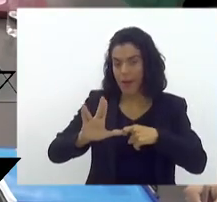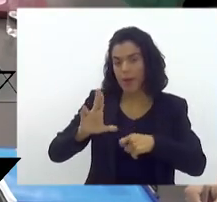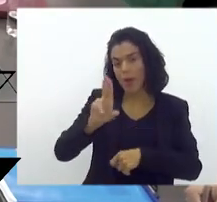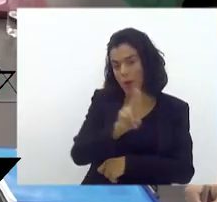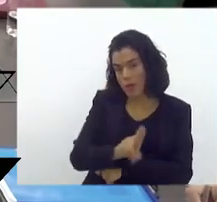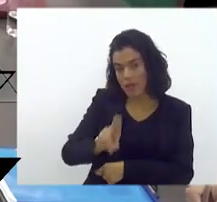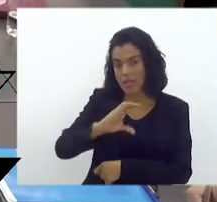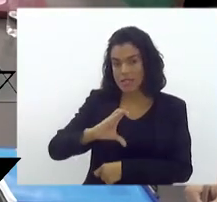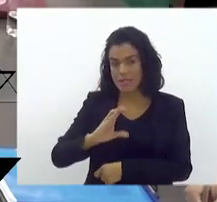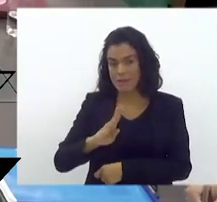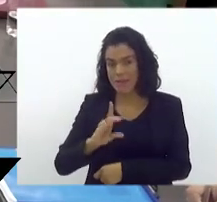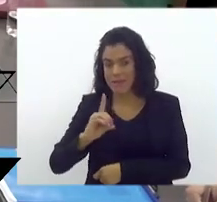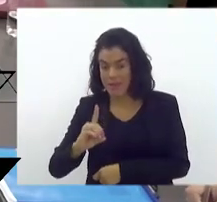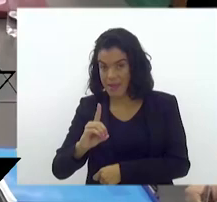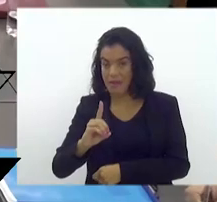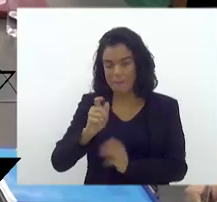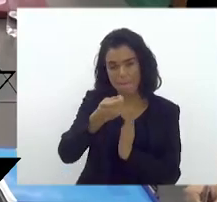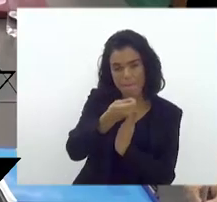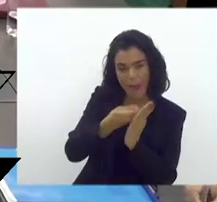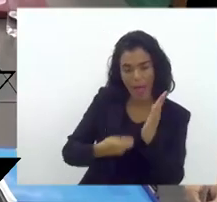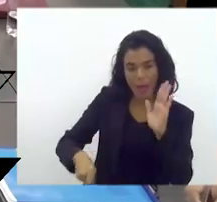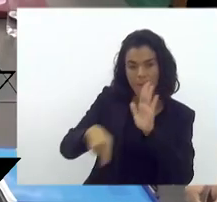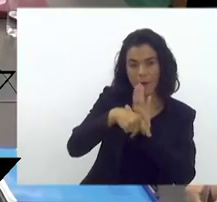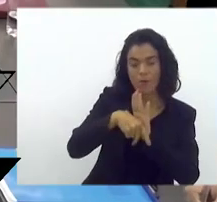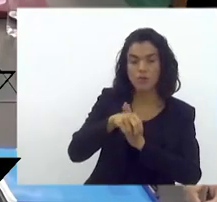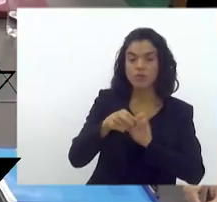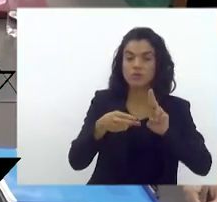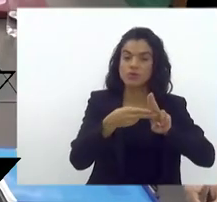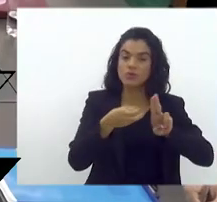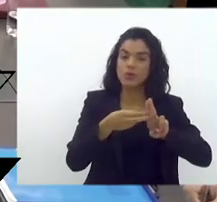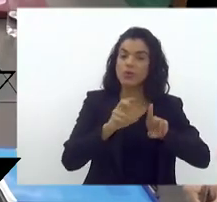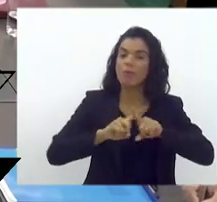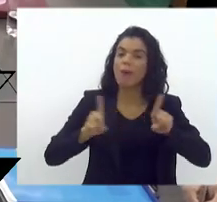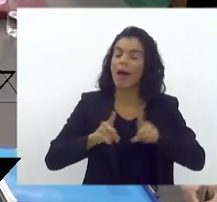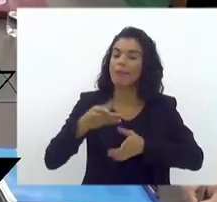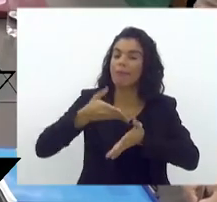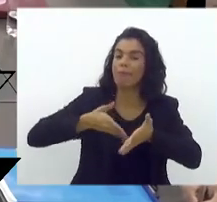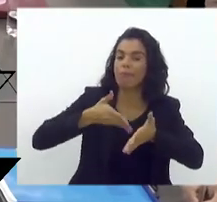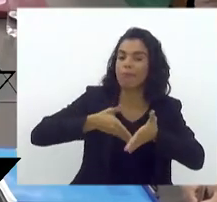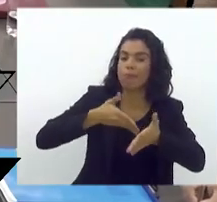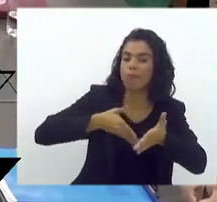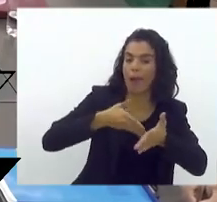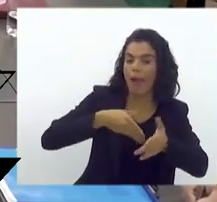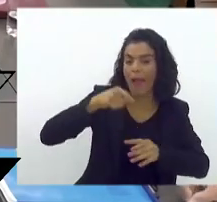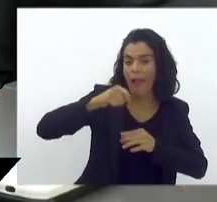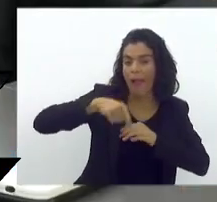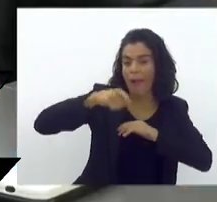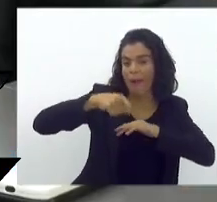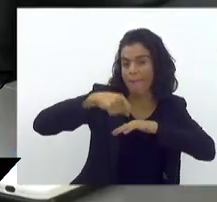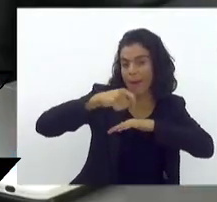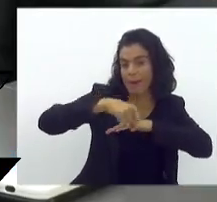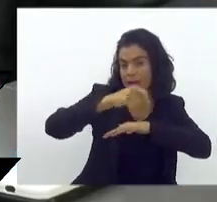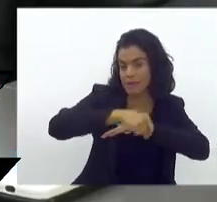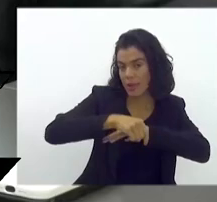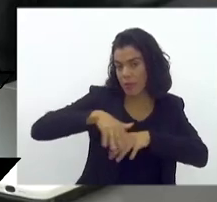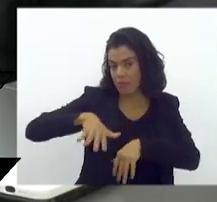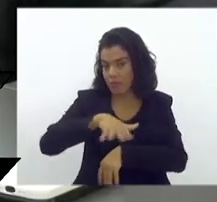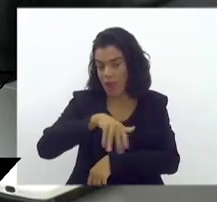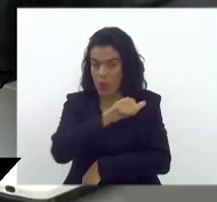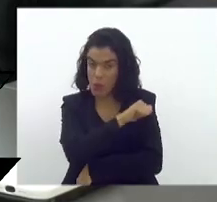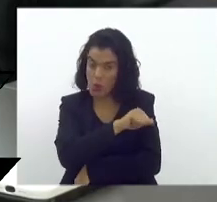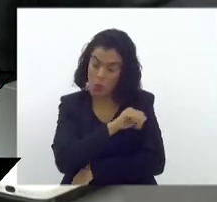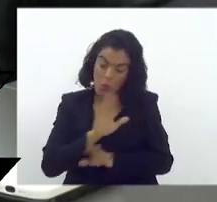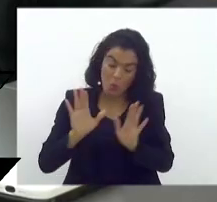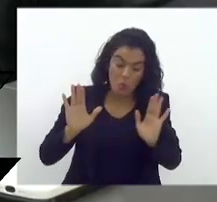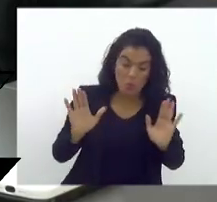utilização medicinal, a prescrição, inclusive, no SUS, mas impedir a plantação no âmbito do Rio de Janeiro.